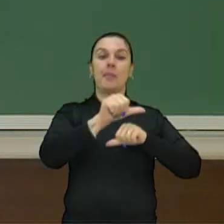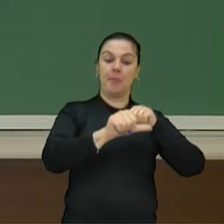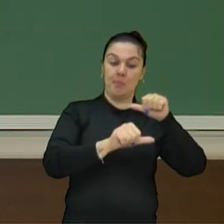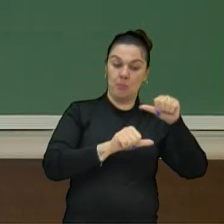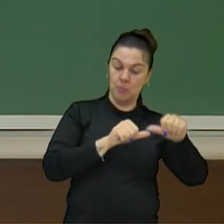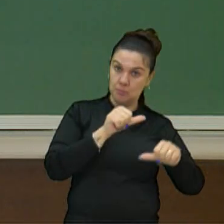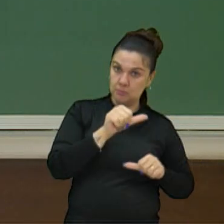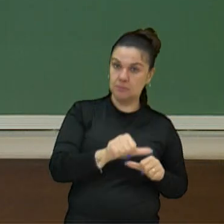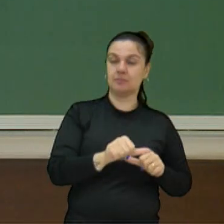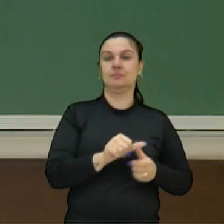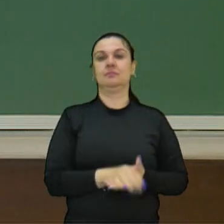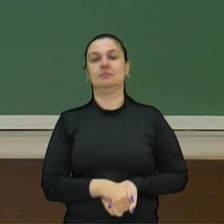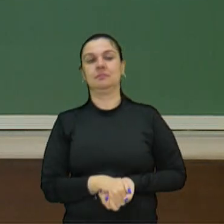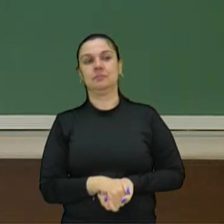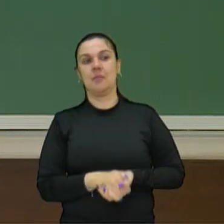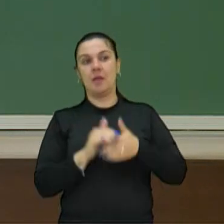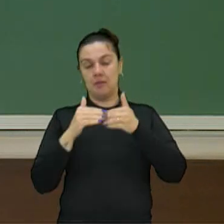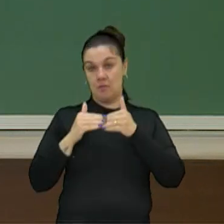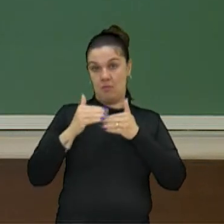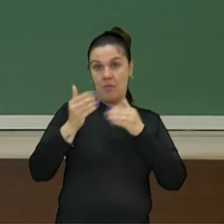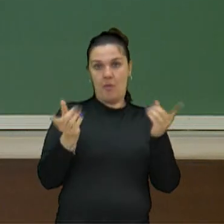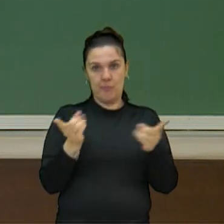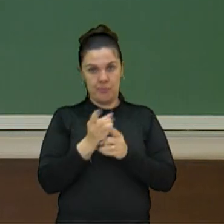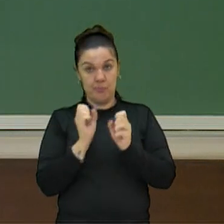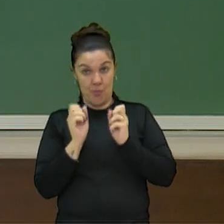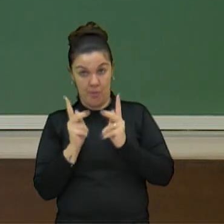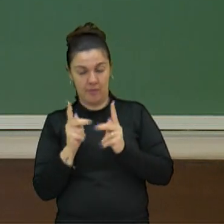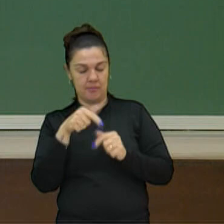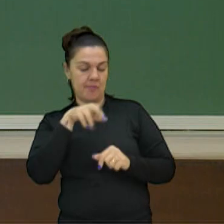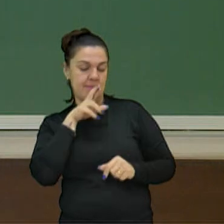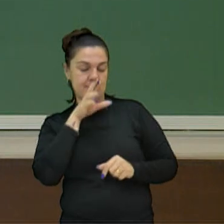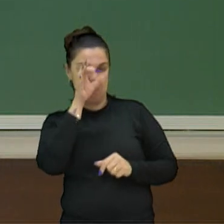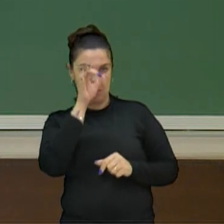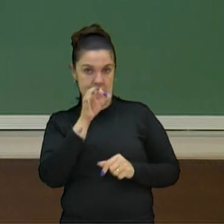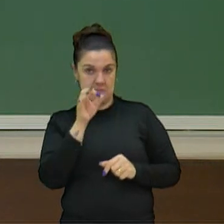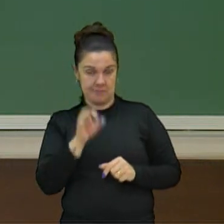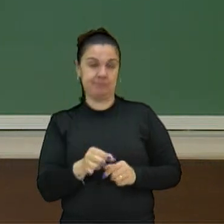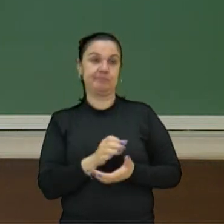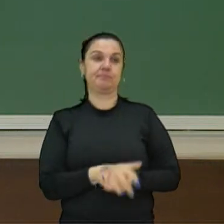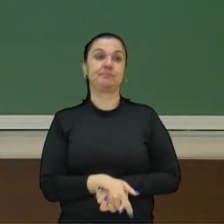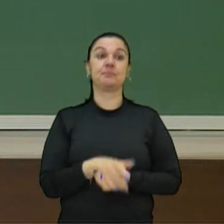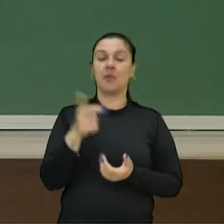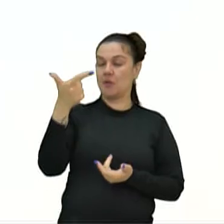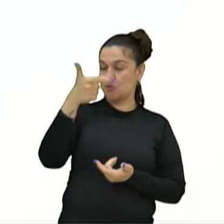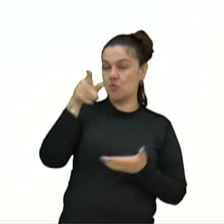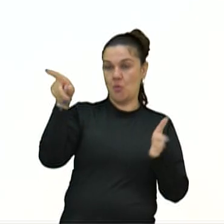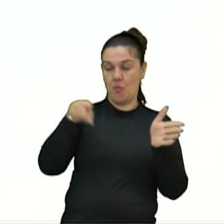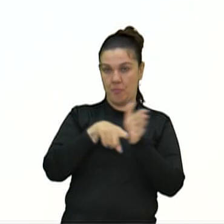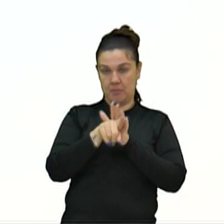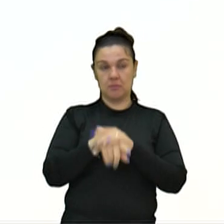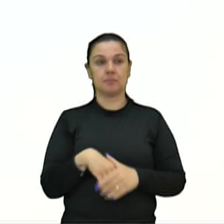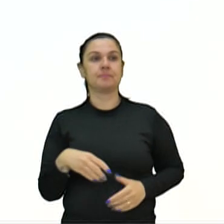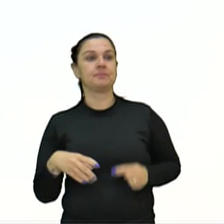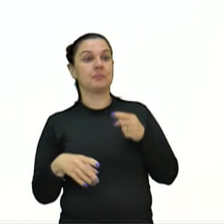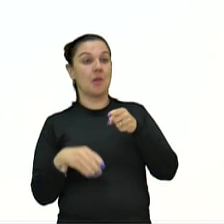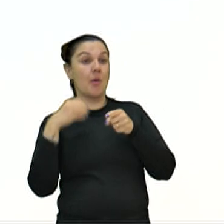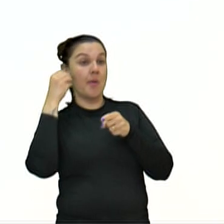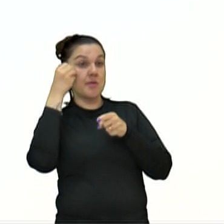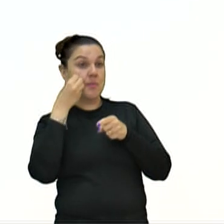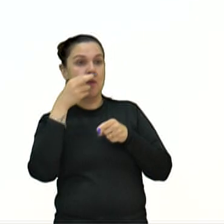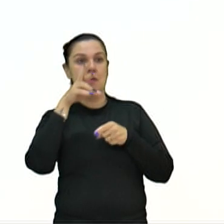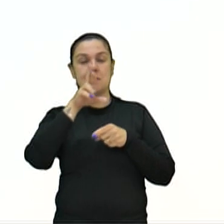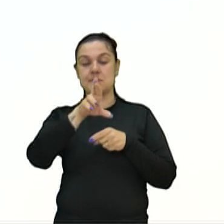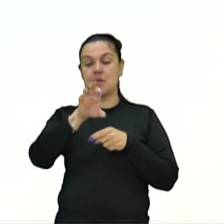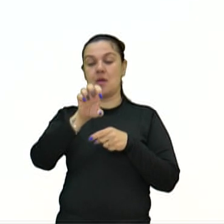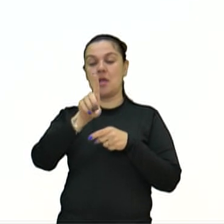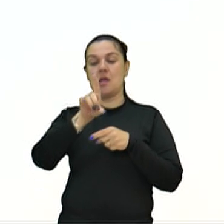Significa modificar, alterar, tá bem? Então essa aqui é a nossa resposta incorreta. Mais um quiz. A experiência de Redi colocou em